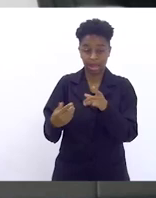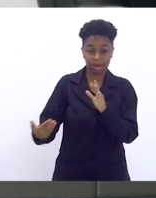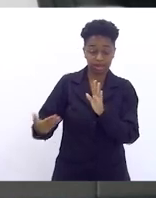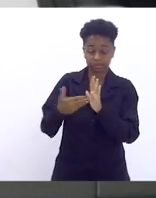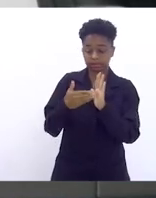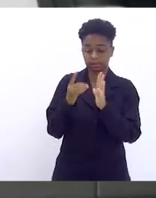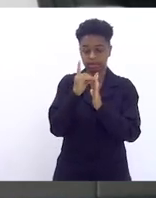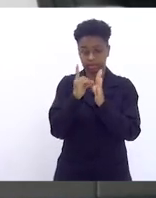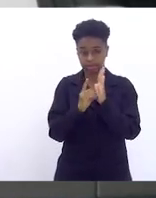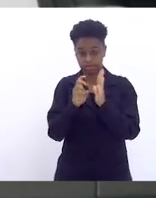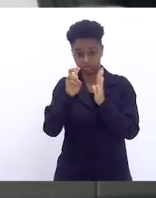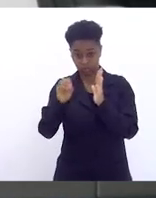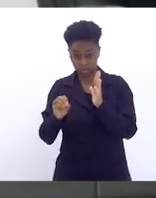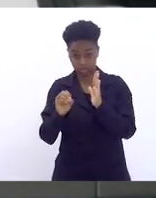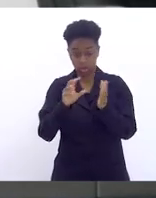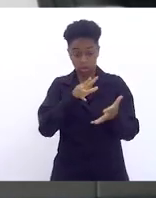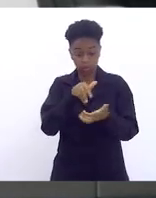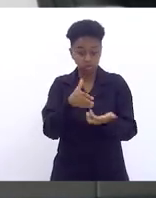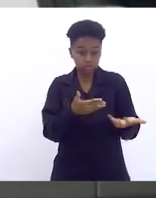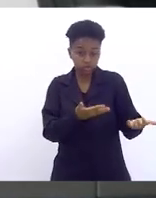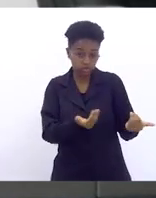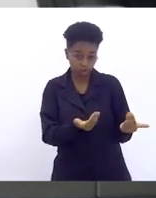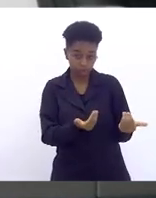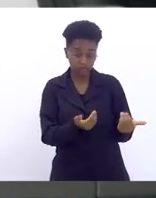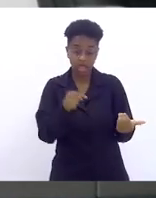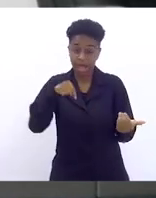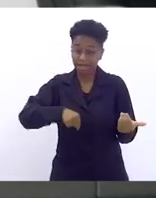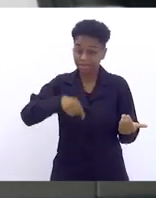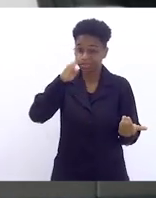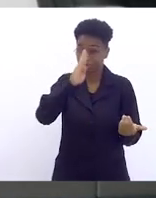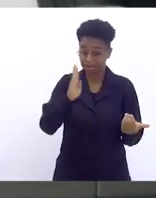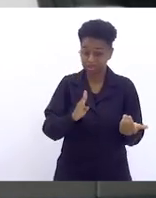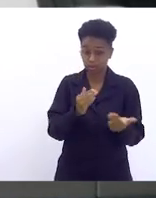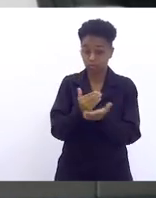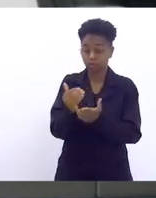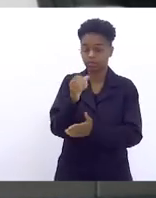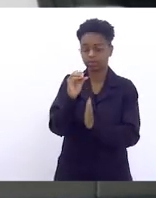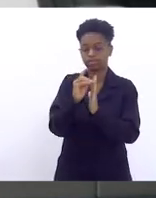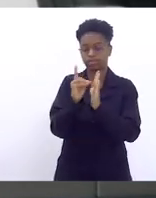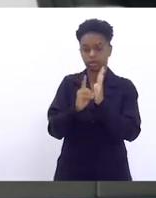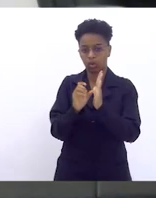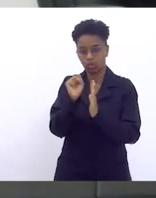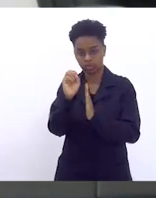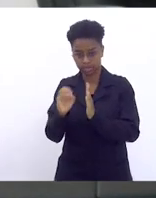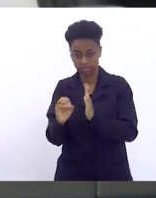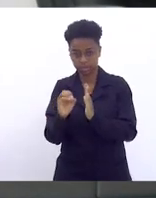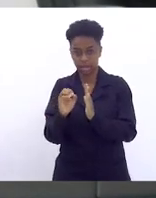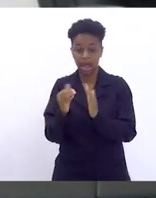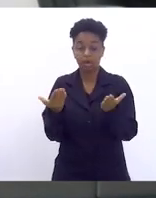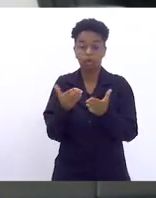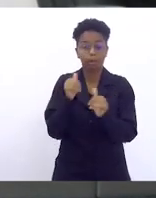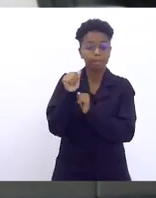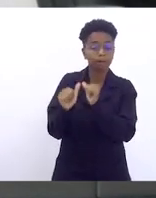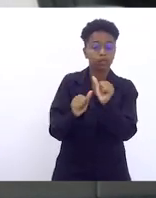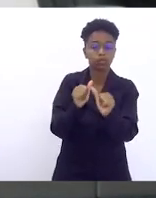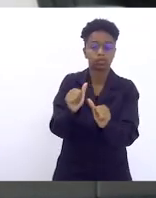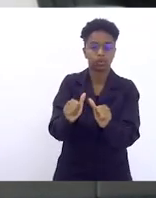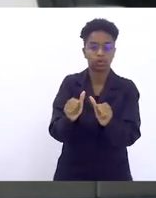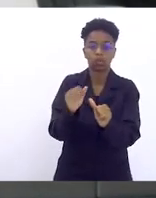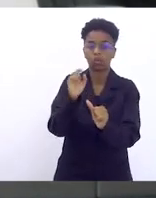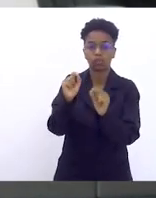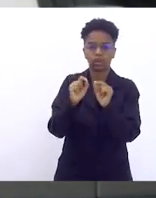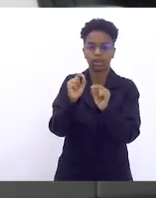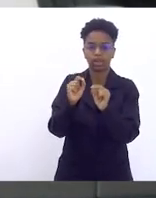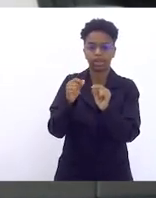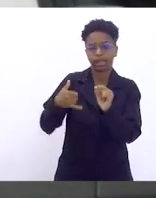o mundo era mais jovem e vem mudando no Brasil a partir da década de 80 Então essa mudança de